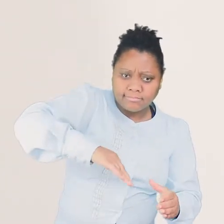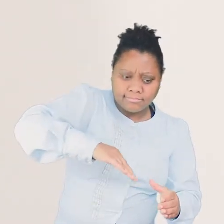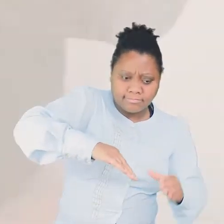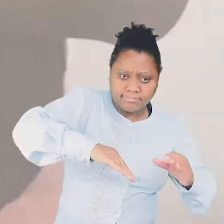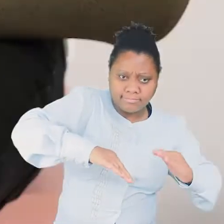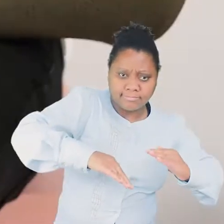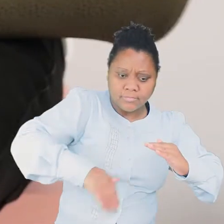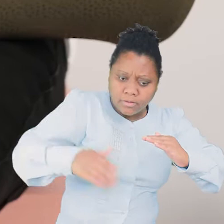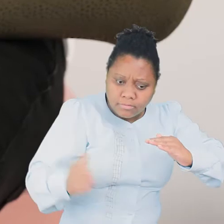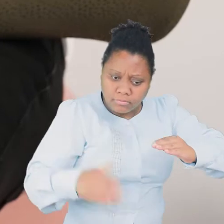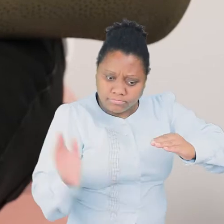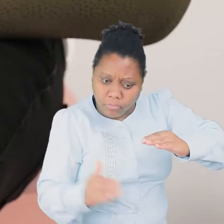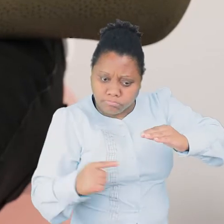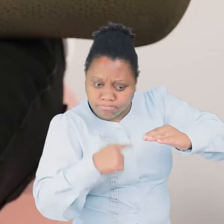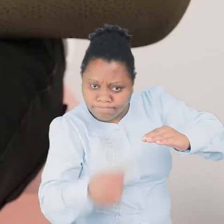centro da pele.